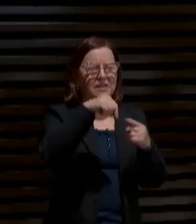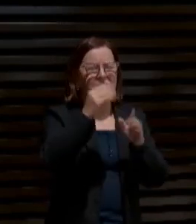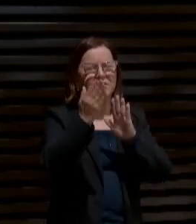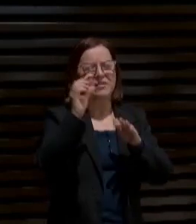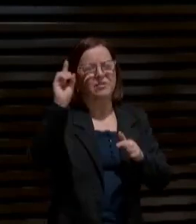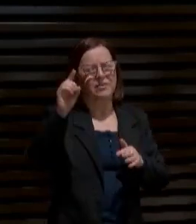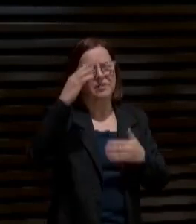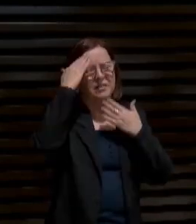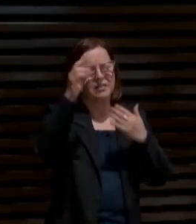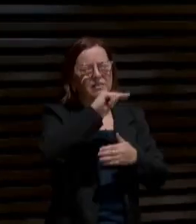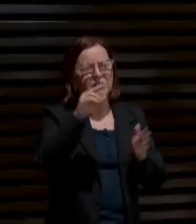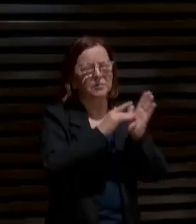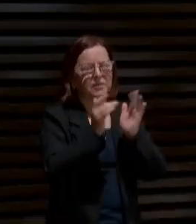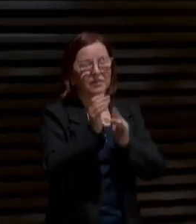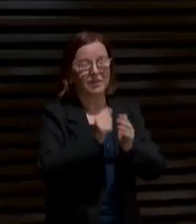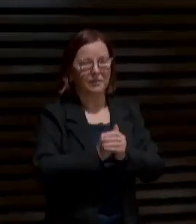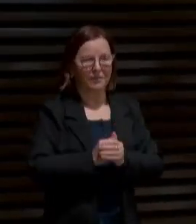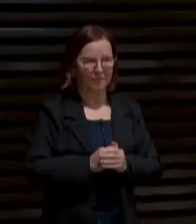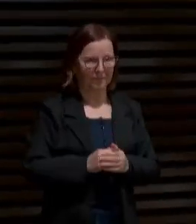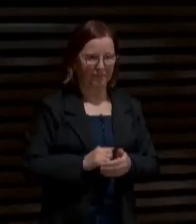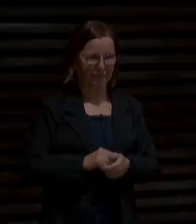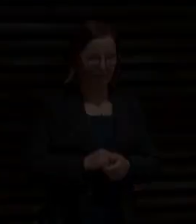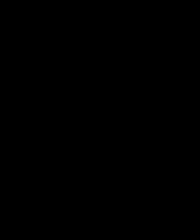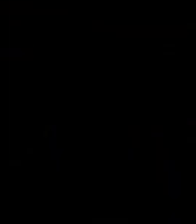te agradeço em nome de Jesus amém